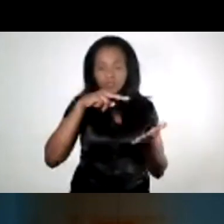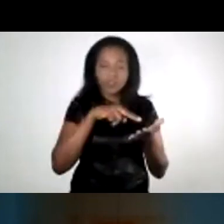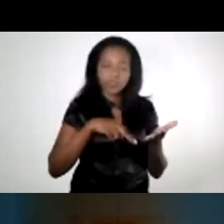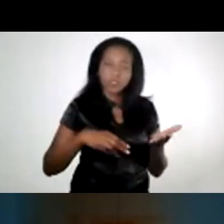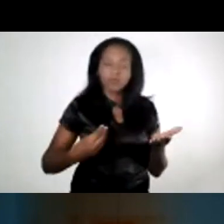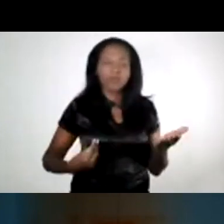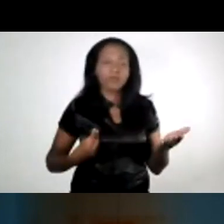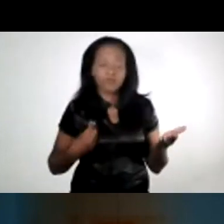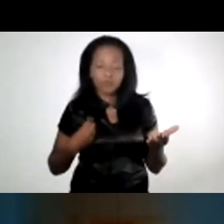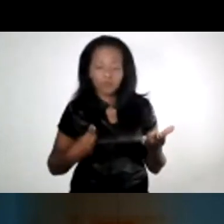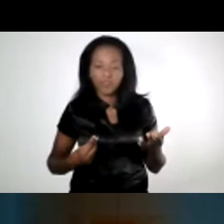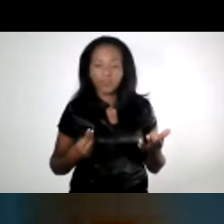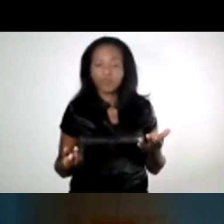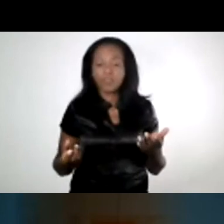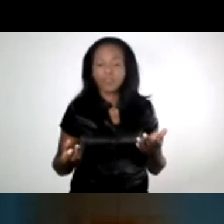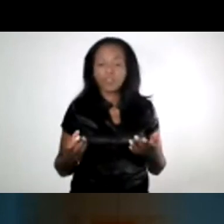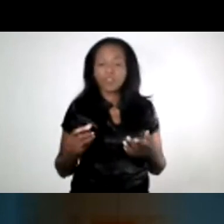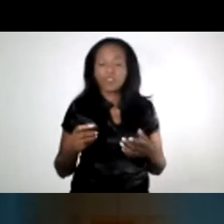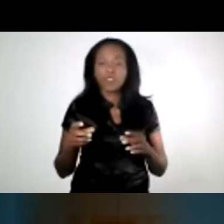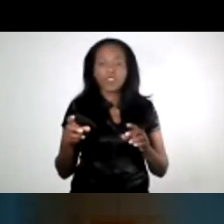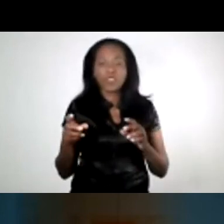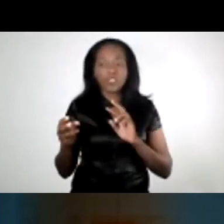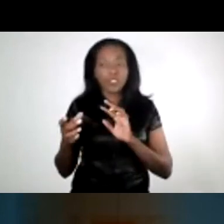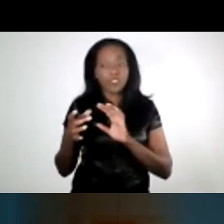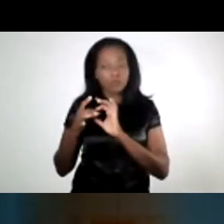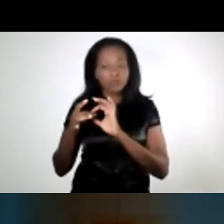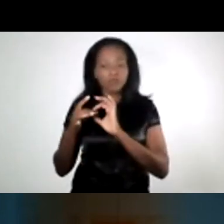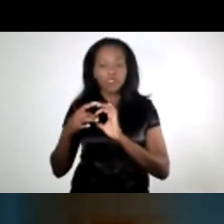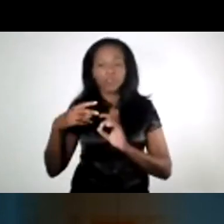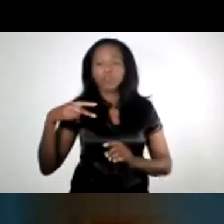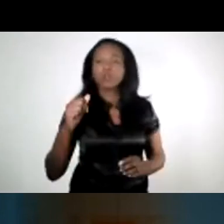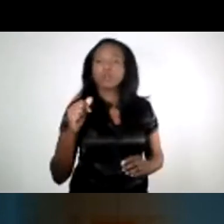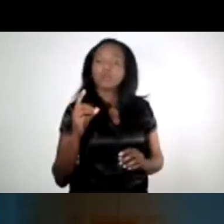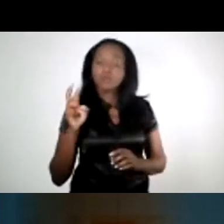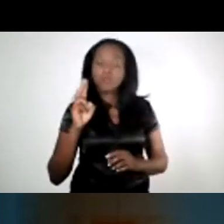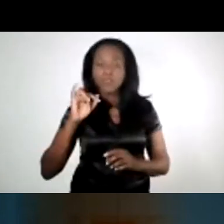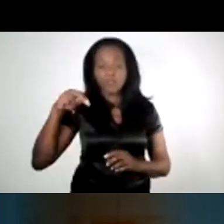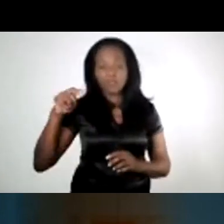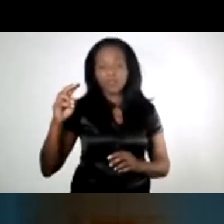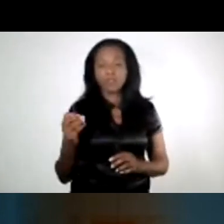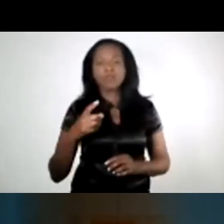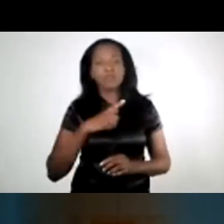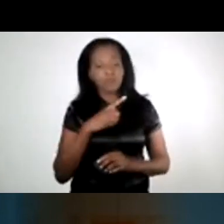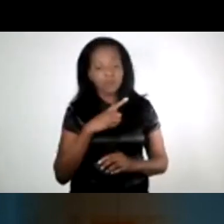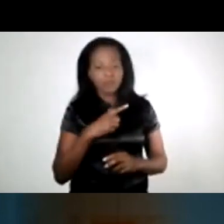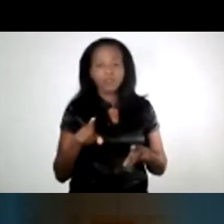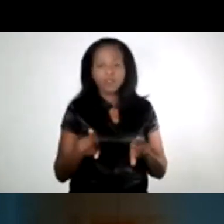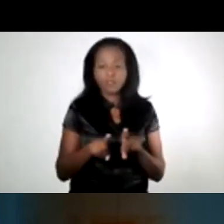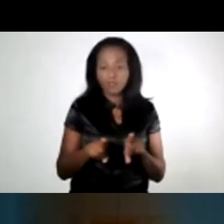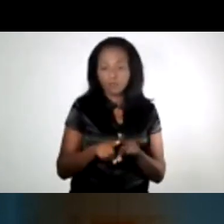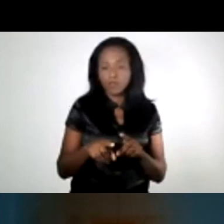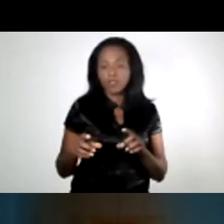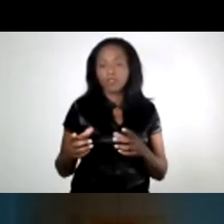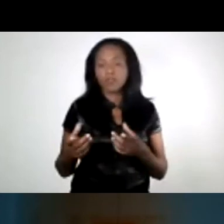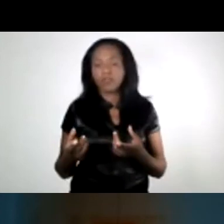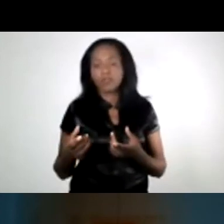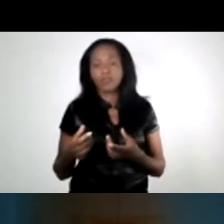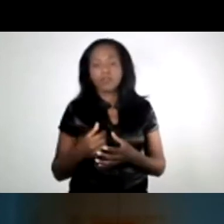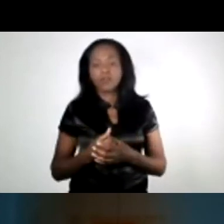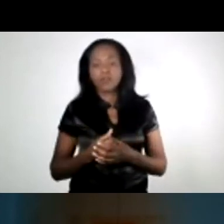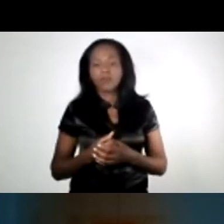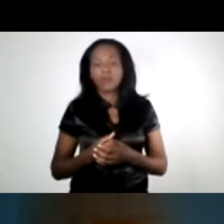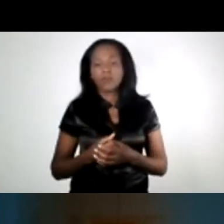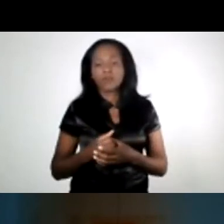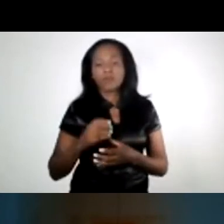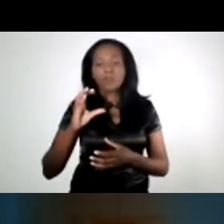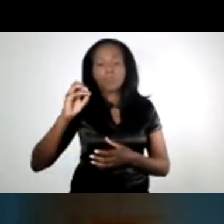vive relação de compadrio, né? Isso está presente nas comunidades quilombolas, relações de compadrio, né? Então, a comadre